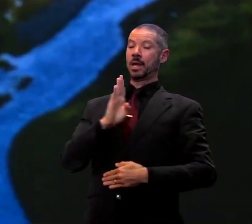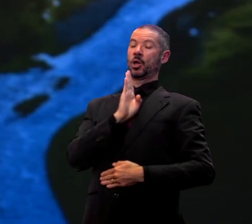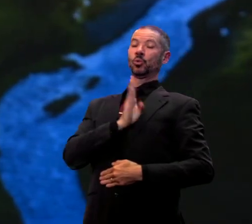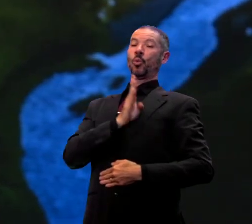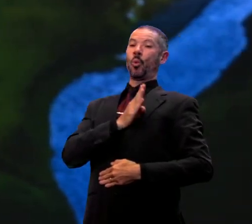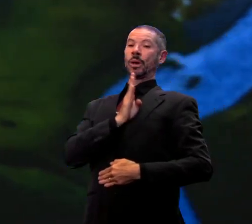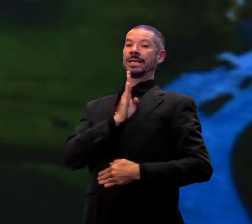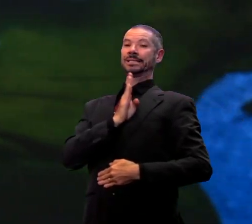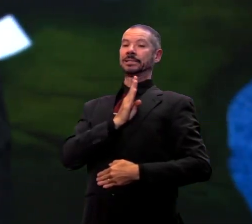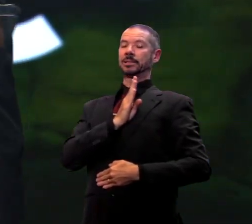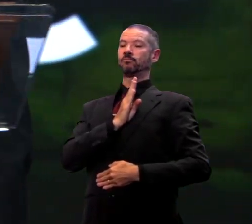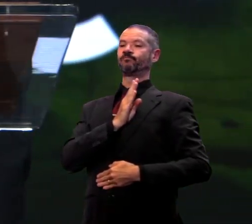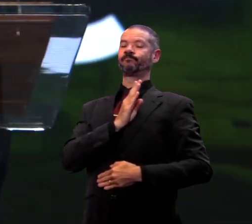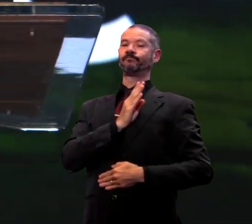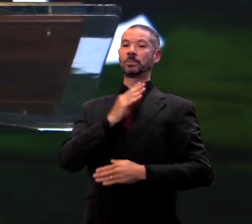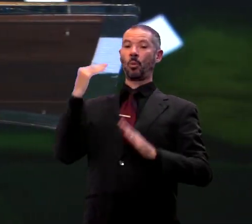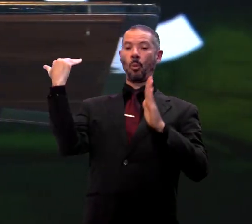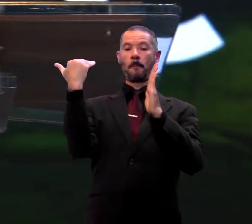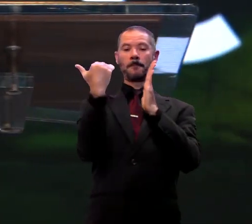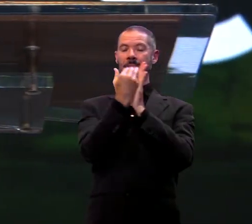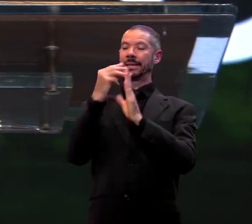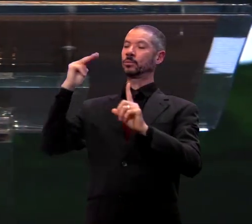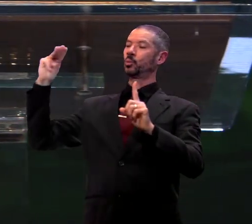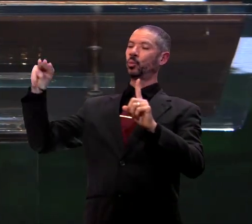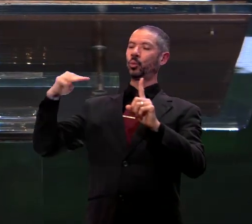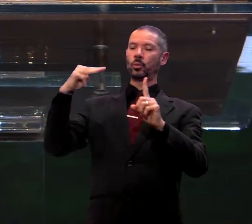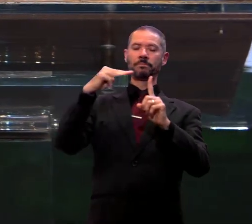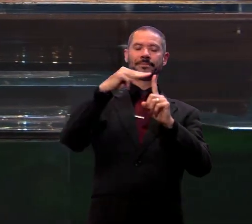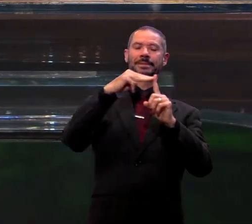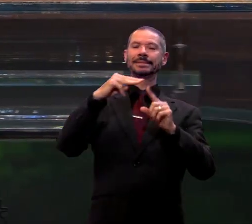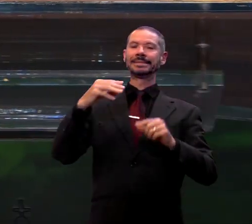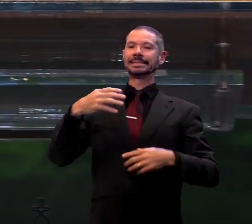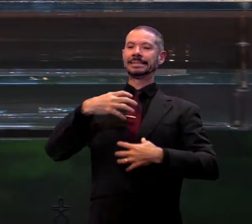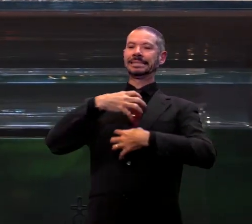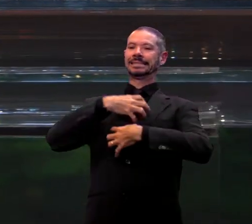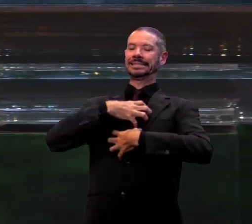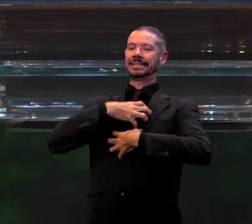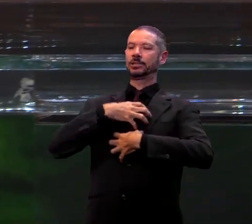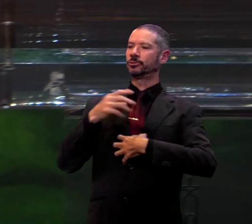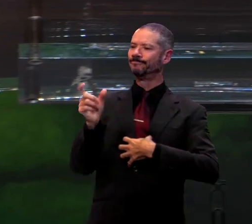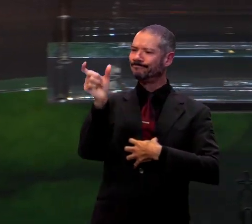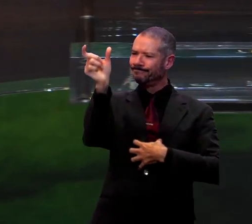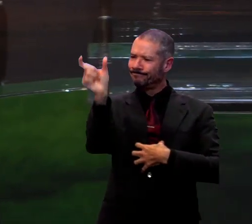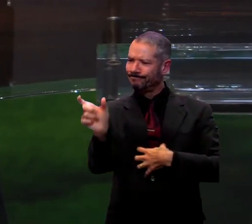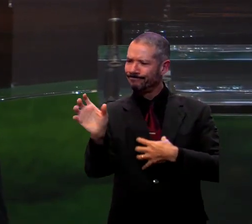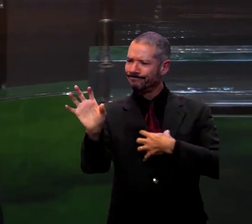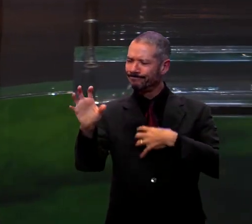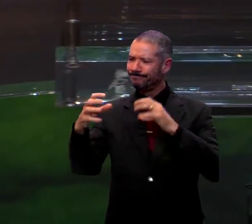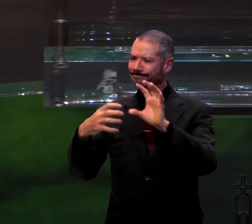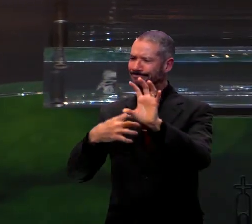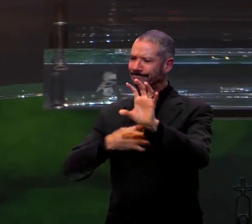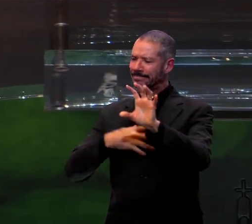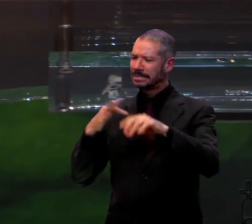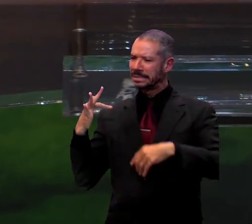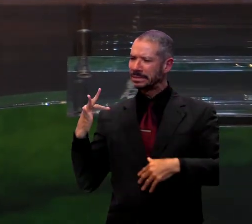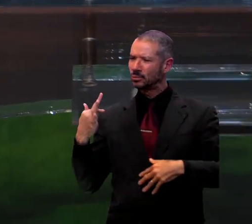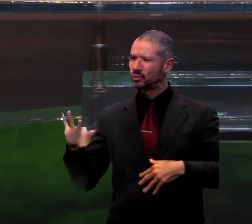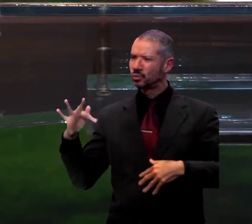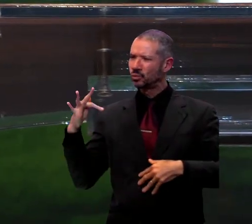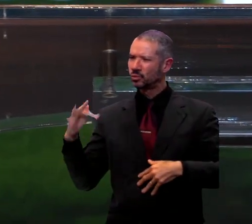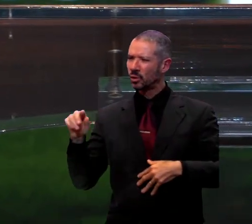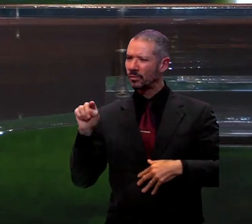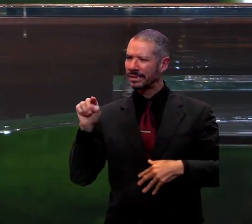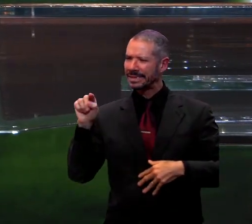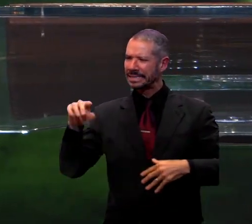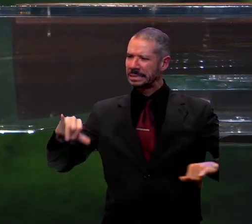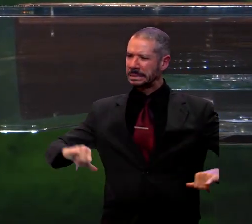o cumprimento da missão. Quando a gente sente que o outro sofre e que ele precisa